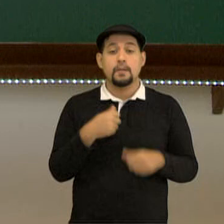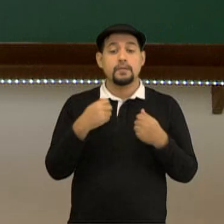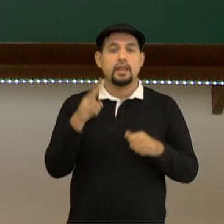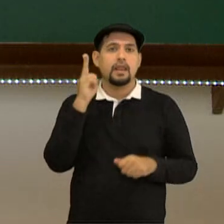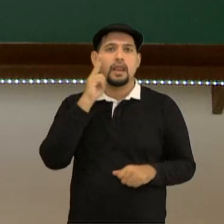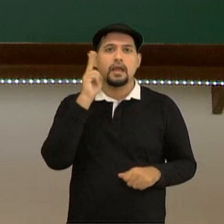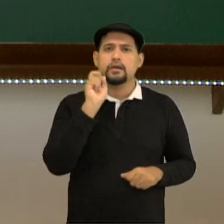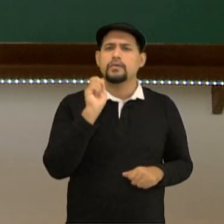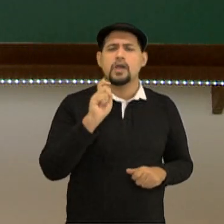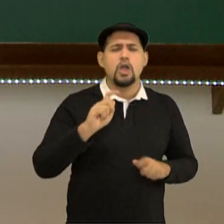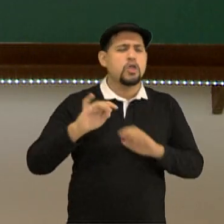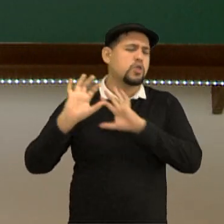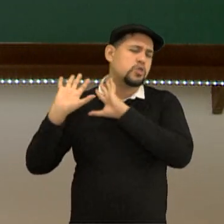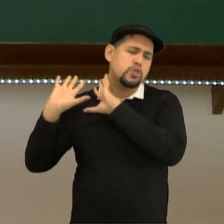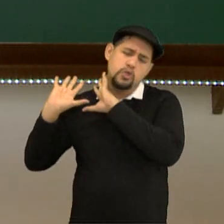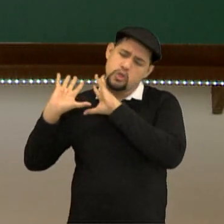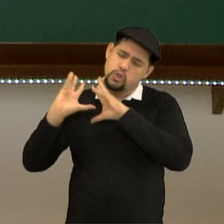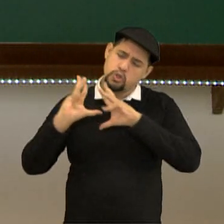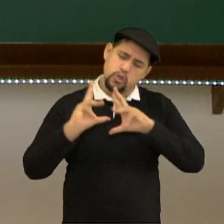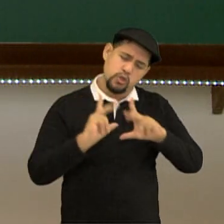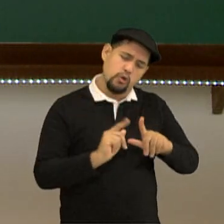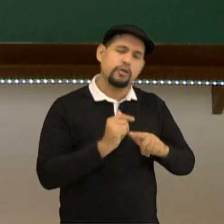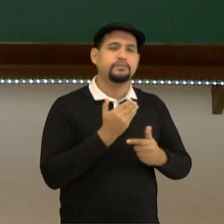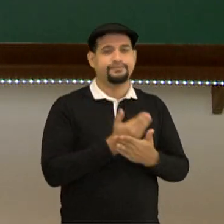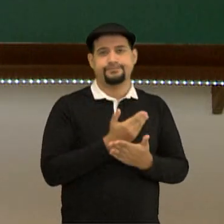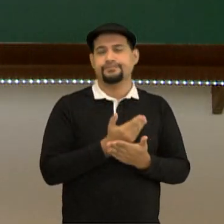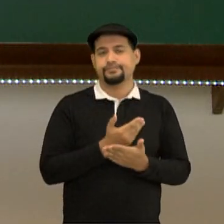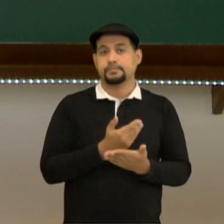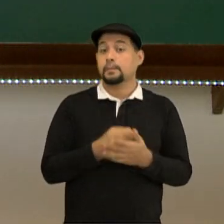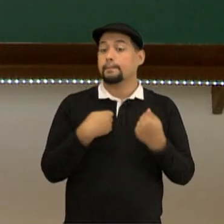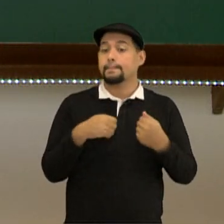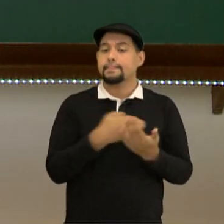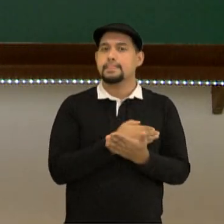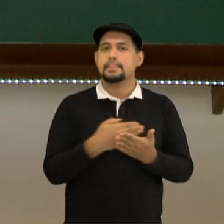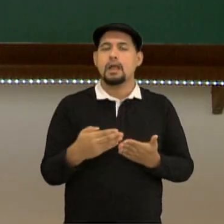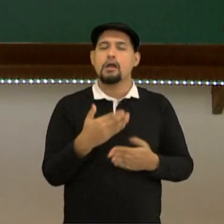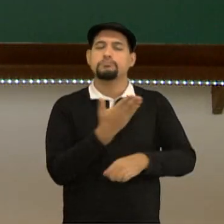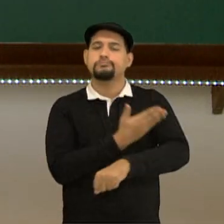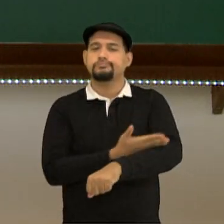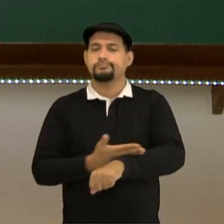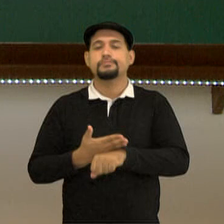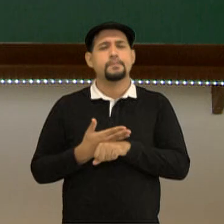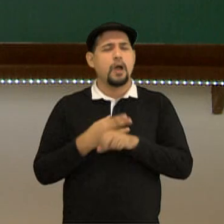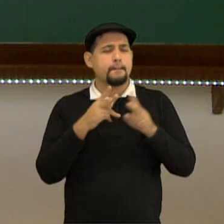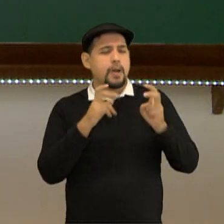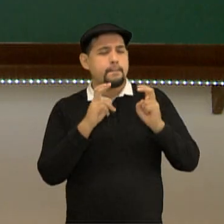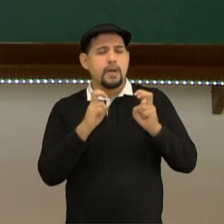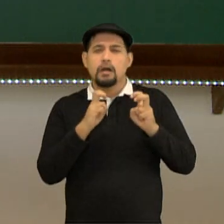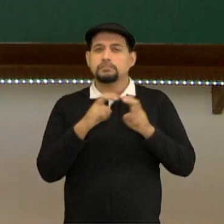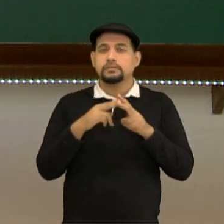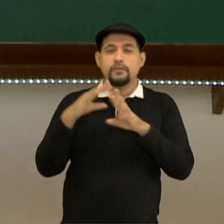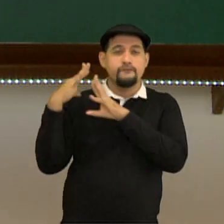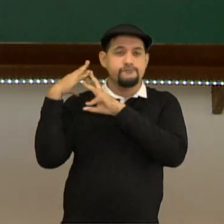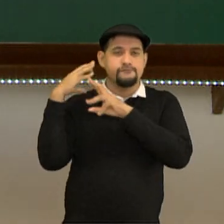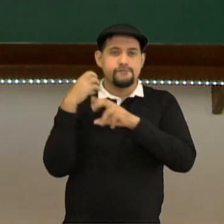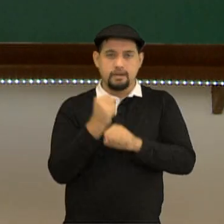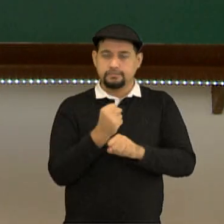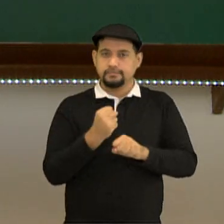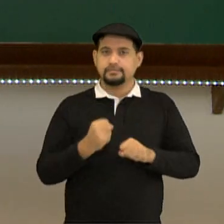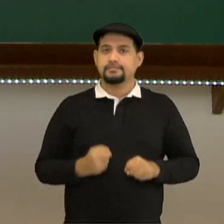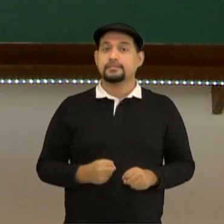relembrar tudo o que a gente estudou antes, né? Então, a gente tem que começar a se acostumar após essa revisão. Mas vamos lá ao